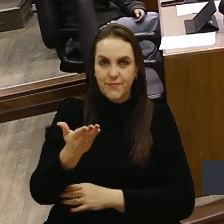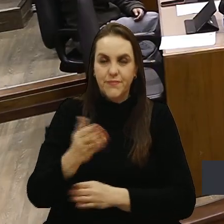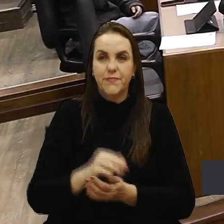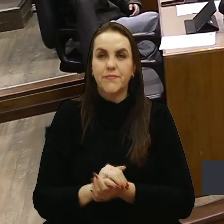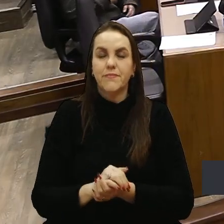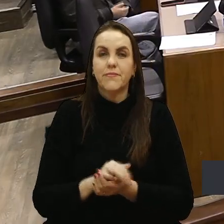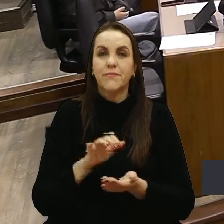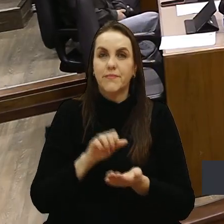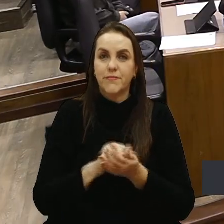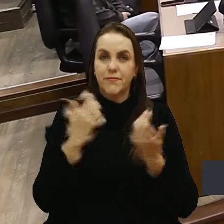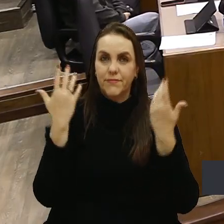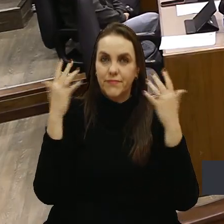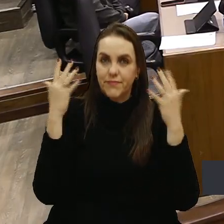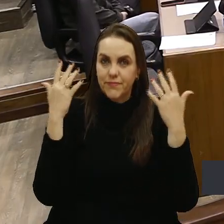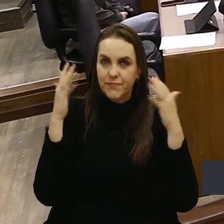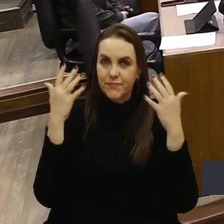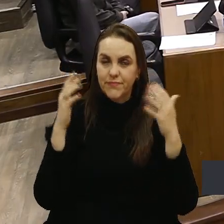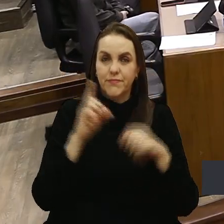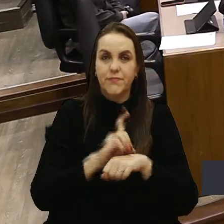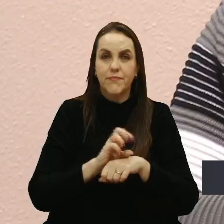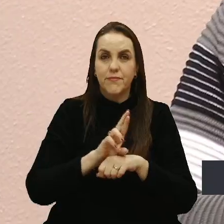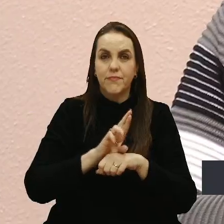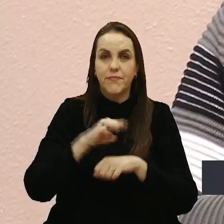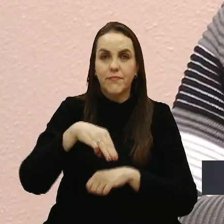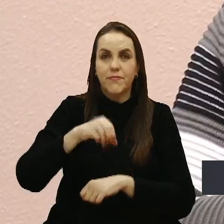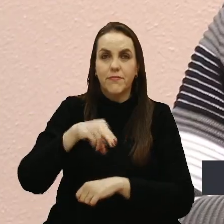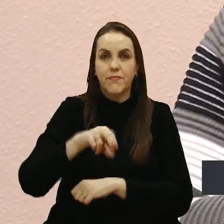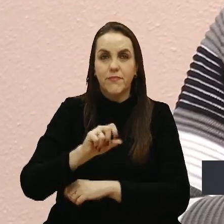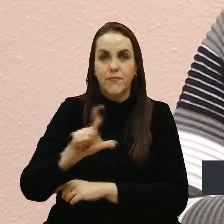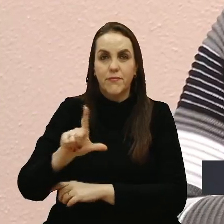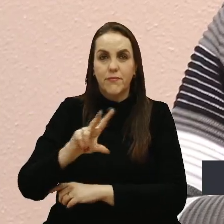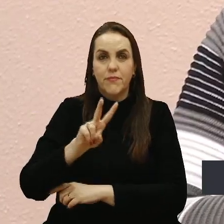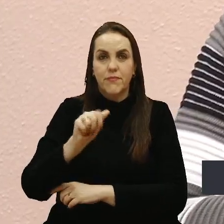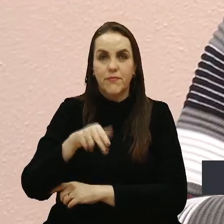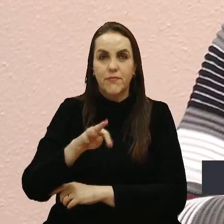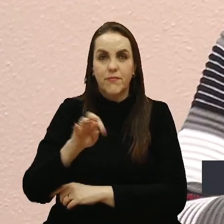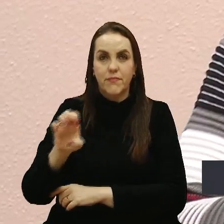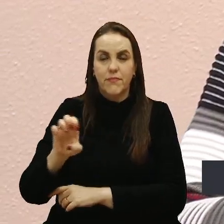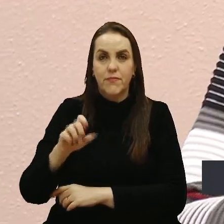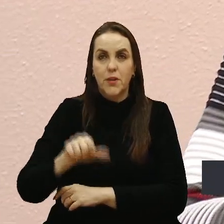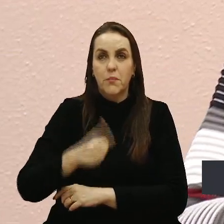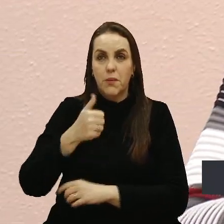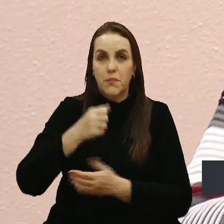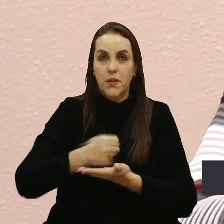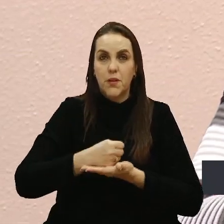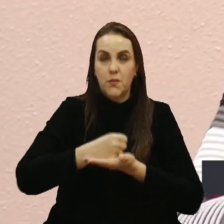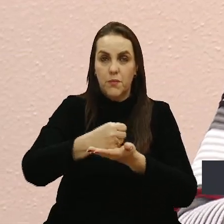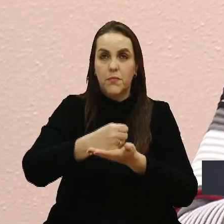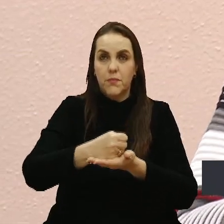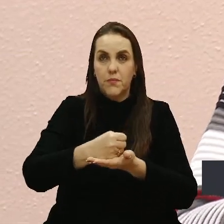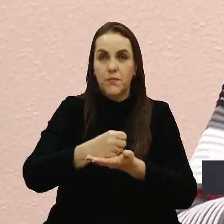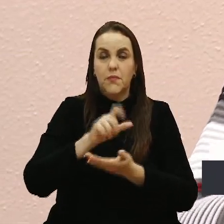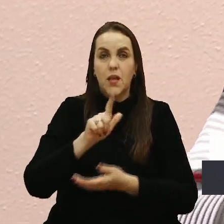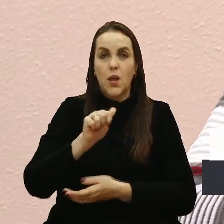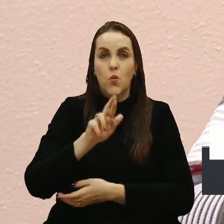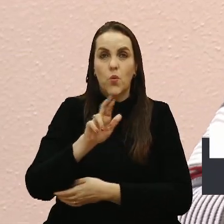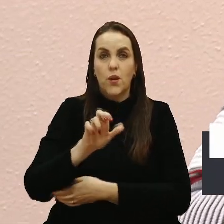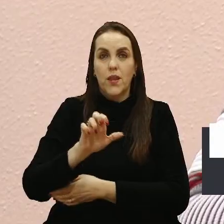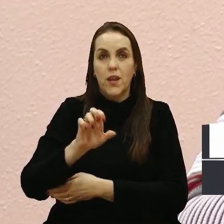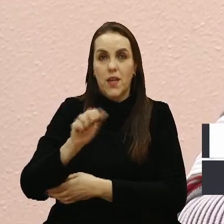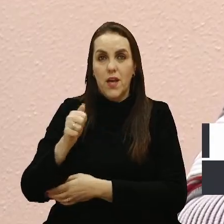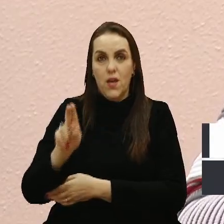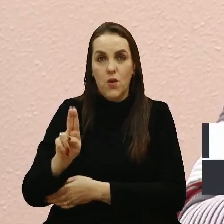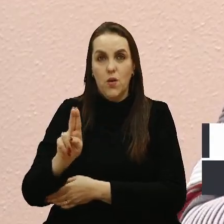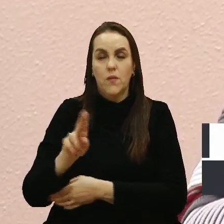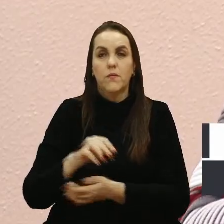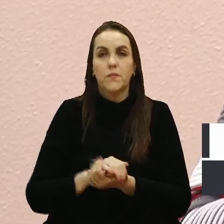um voto de congratulações ao doutor Manuel Valente, que recebeu o primeiro prêmio Laura Urman Lopes do Tribunal de Justiça do Estado